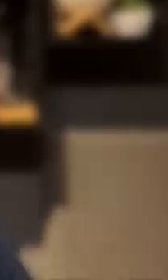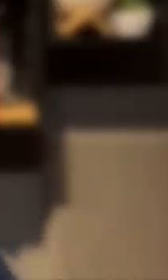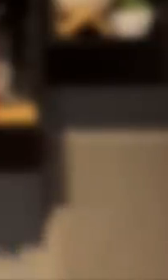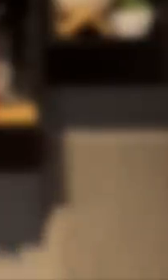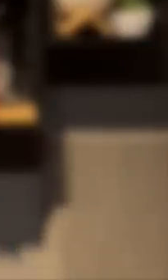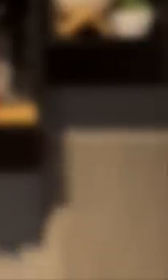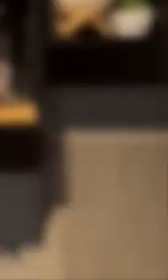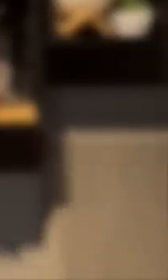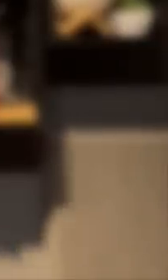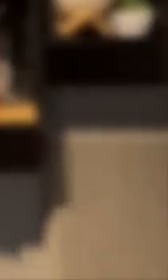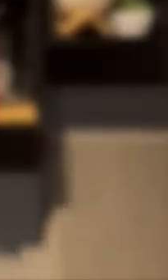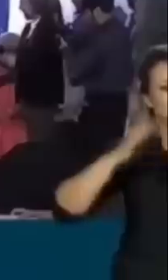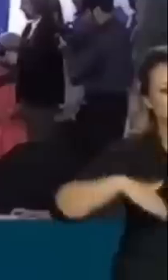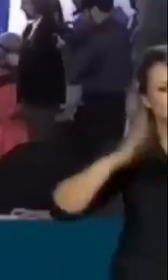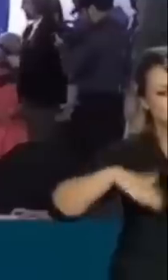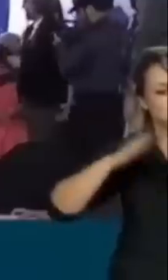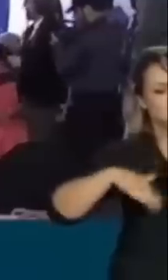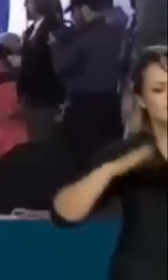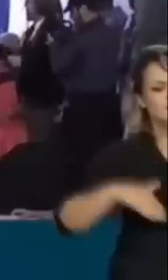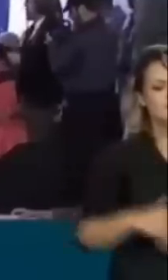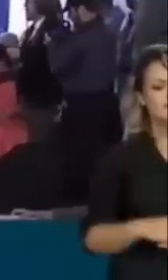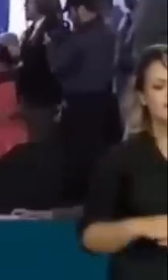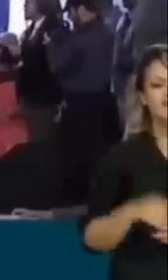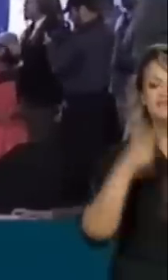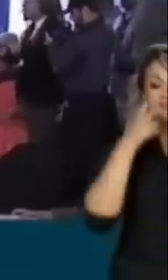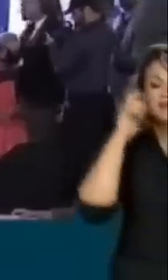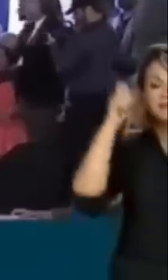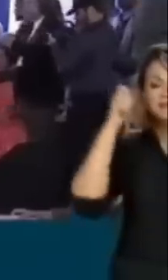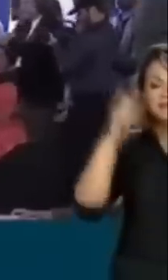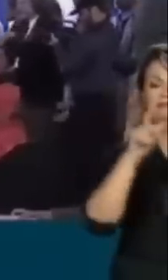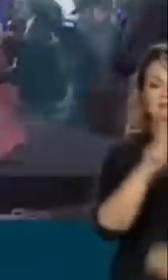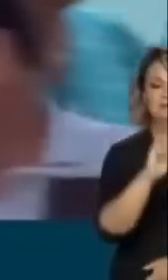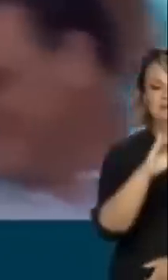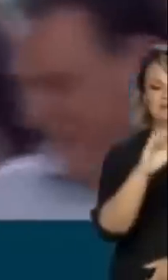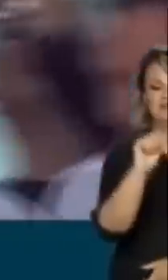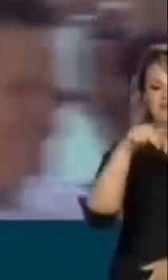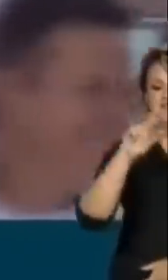baboseiras com essas por aqui é preciso